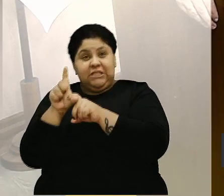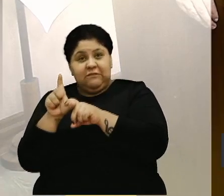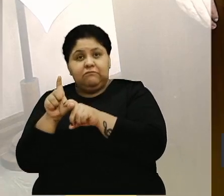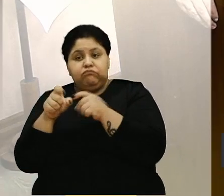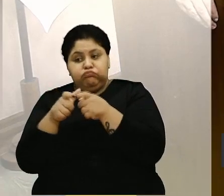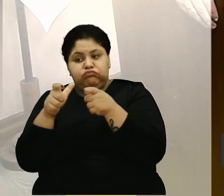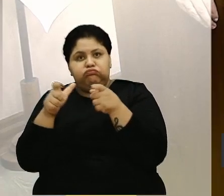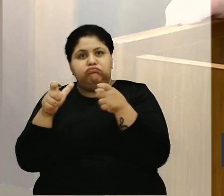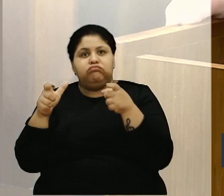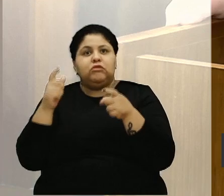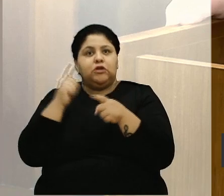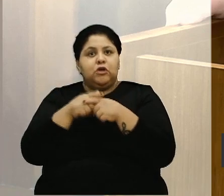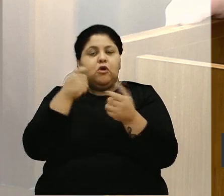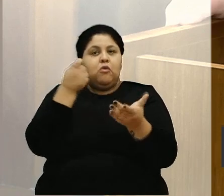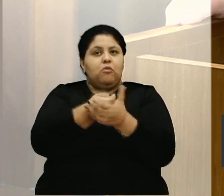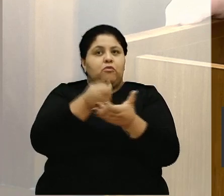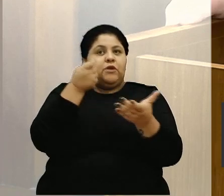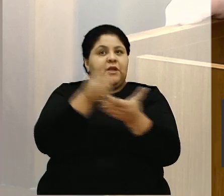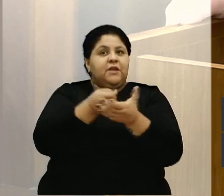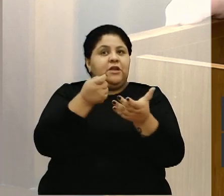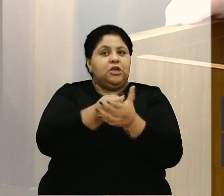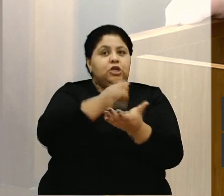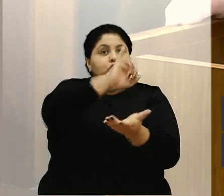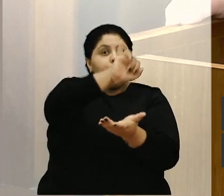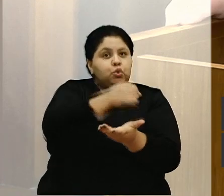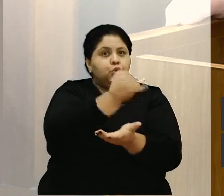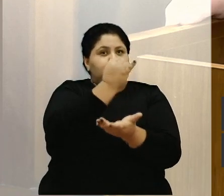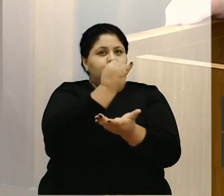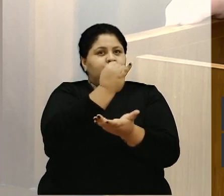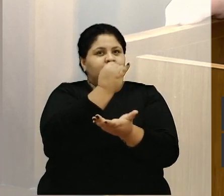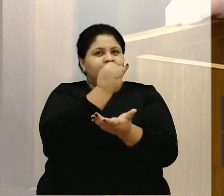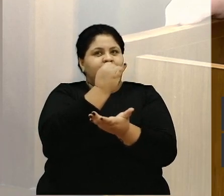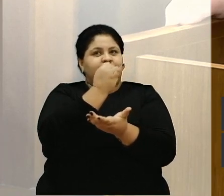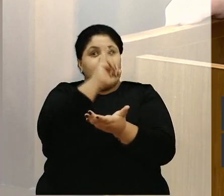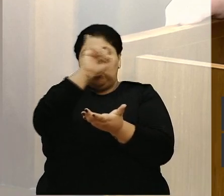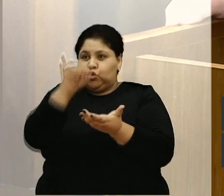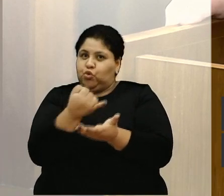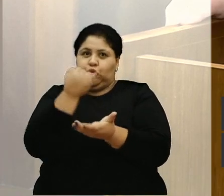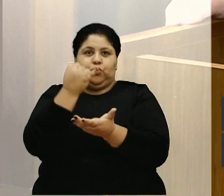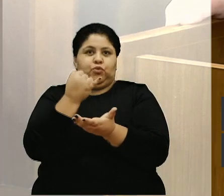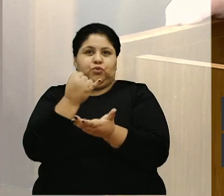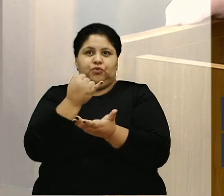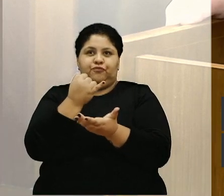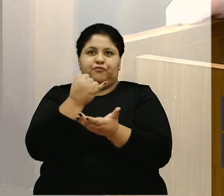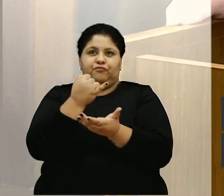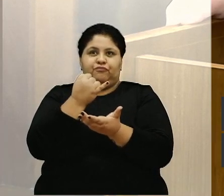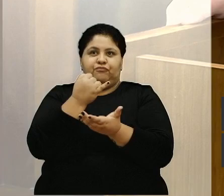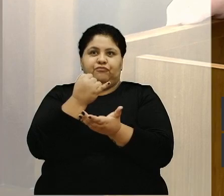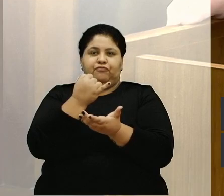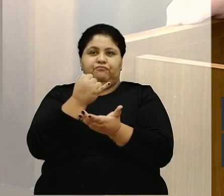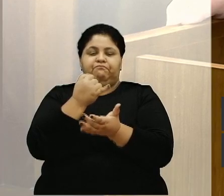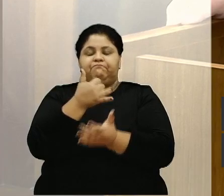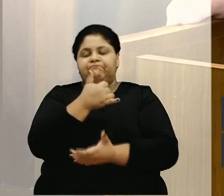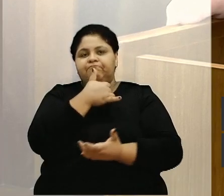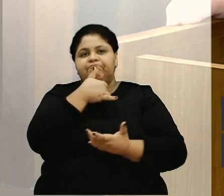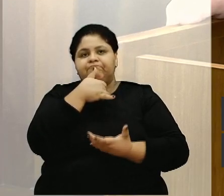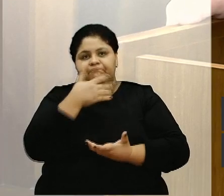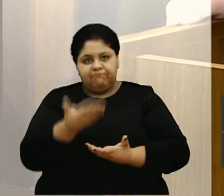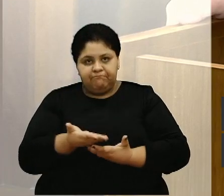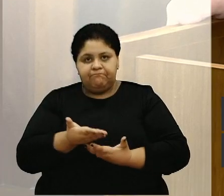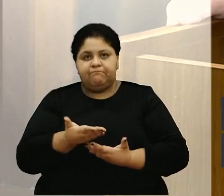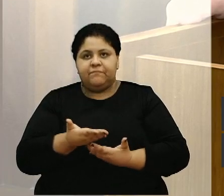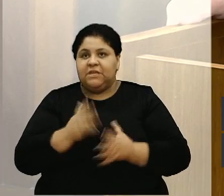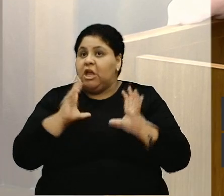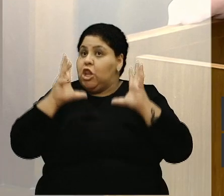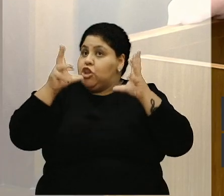aumentar, porque vão cobrar juros e correções. Juros e correções. Tá? Infelizmente,